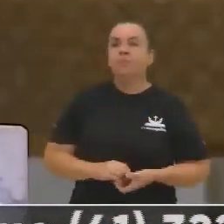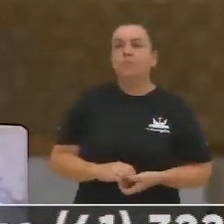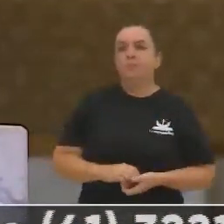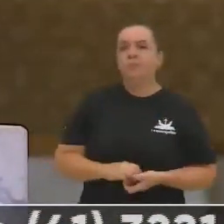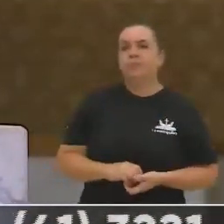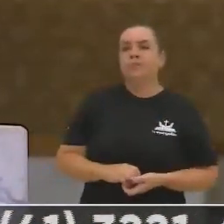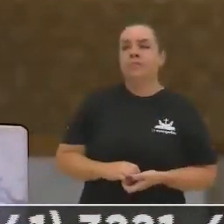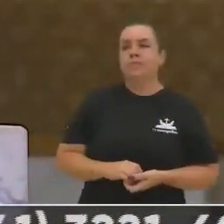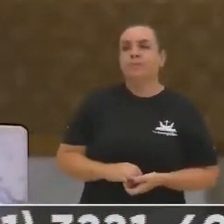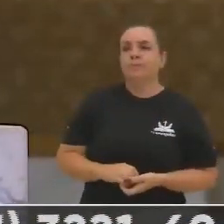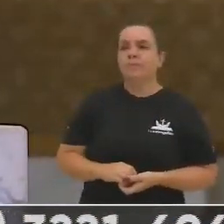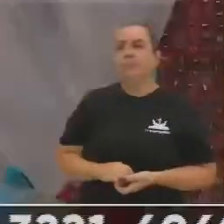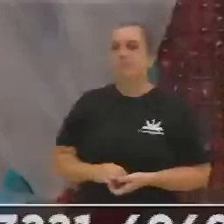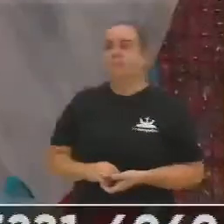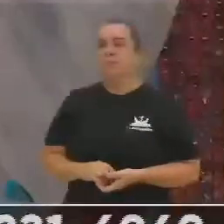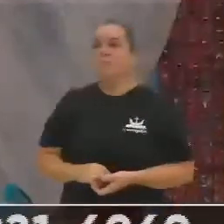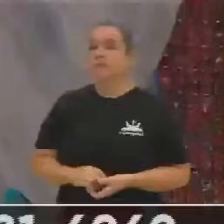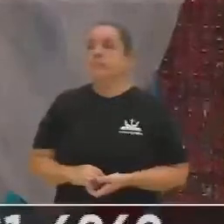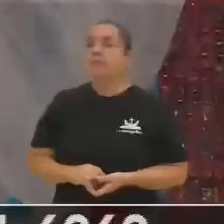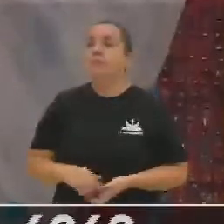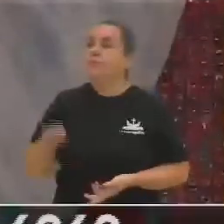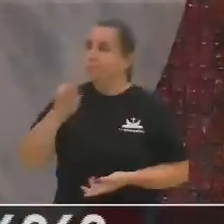salvação.